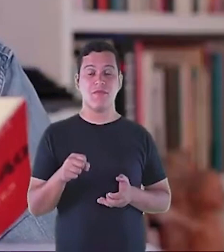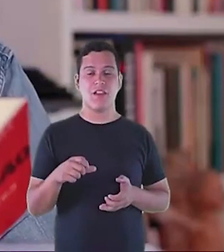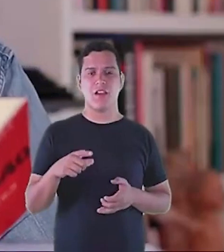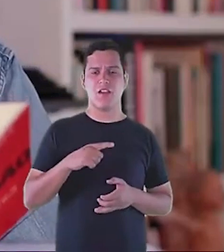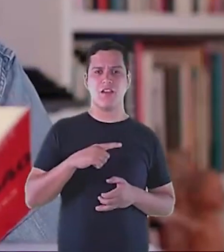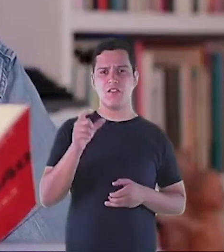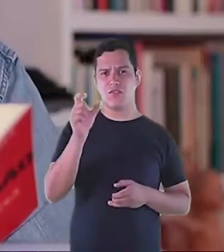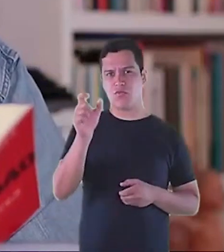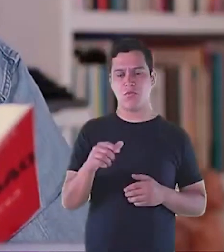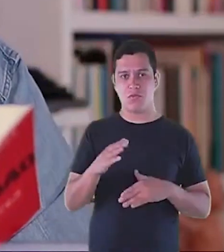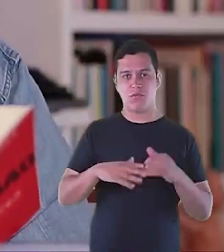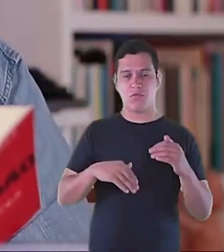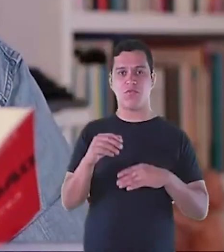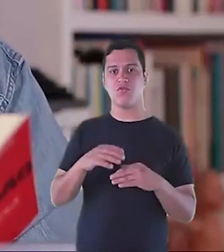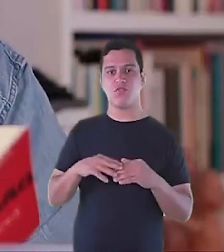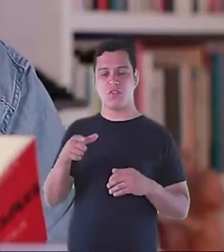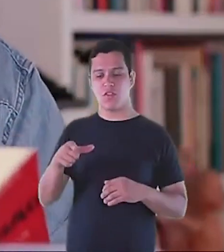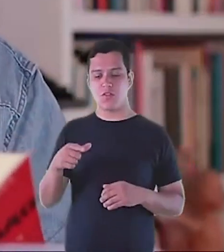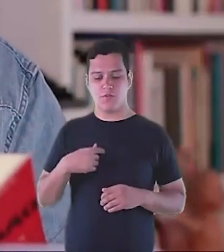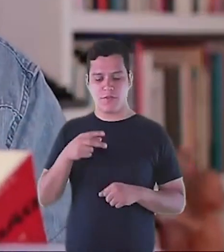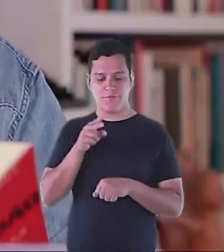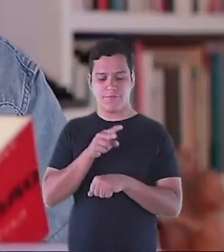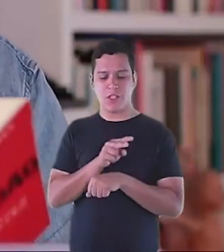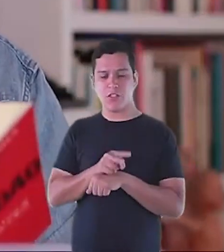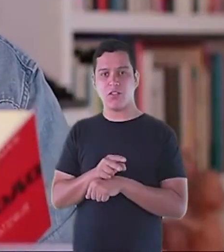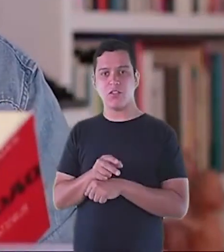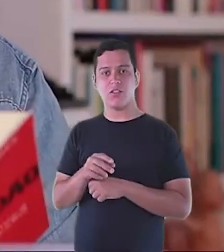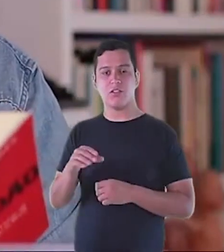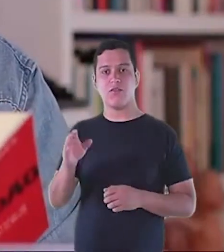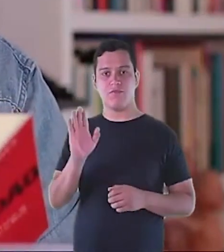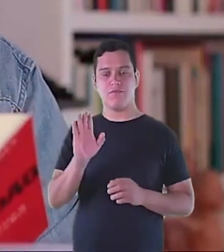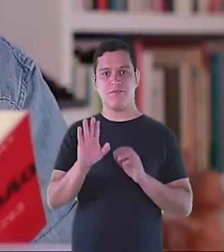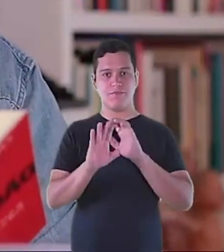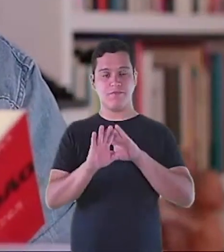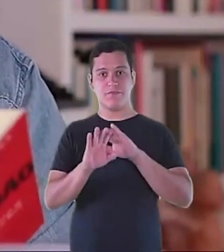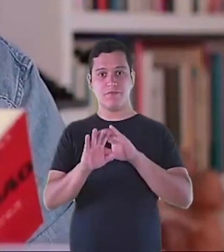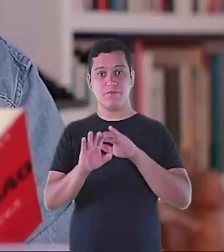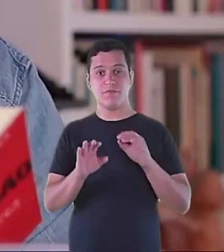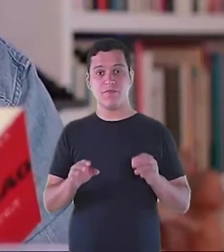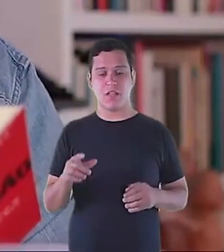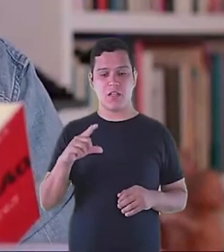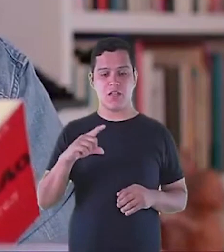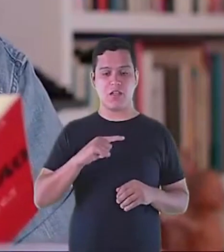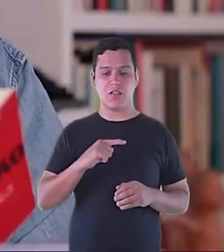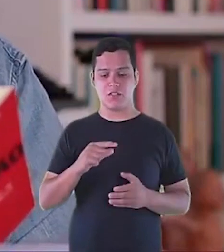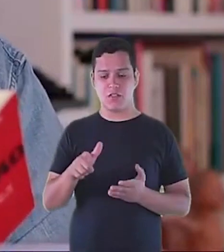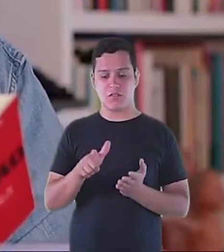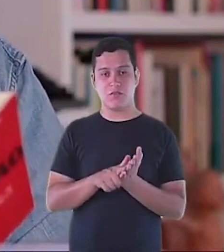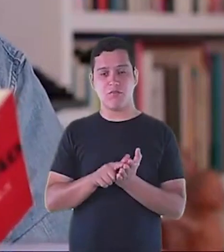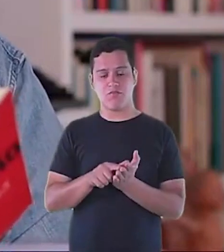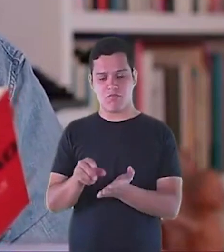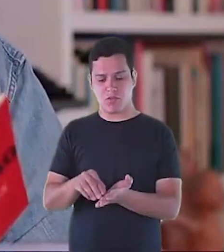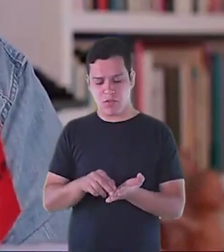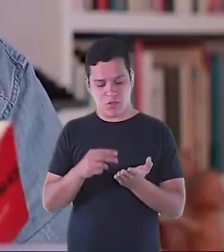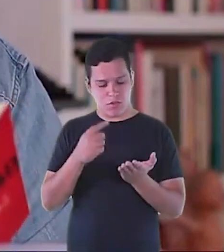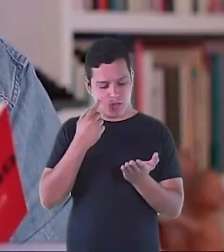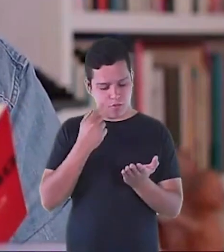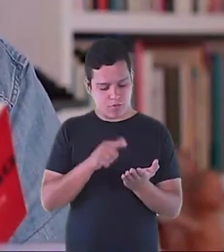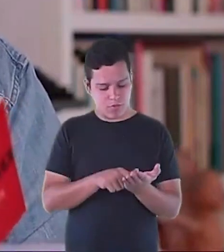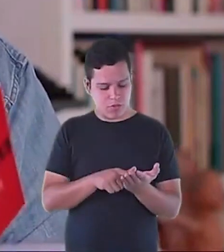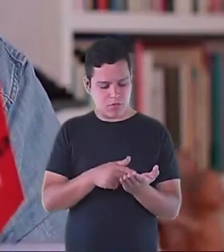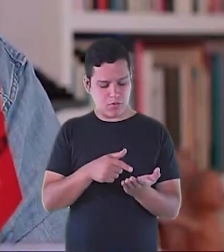o emissário deixou um bilhete no qual estava escrito: Alvarenga, estamos juntos e venha